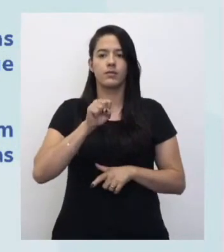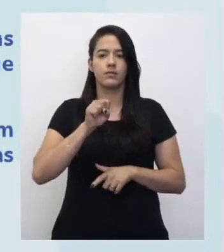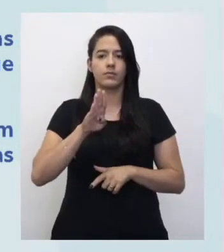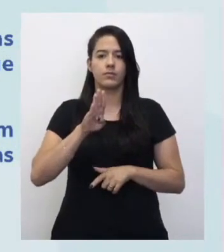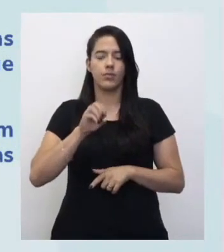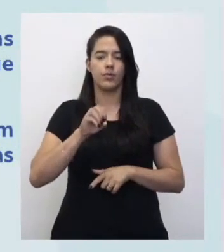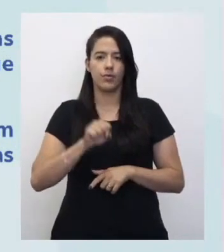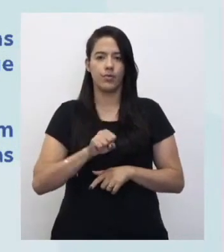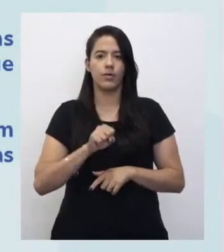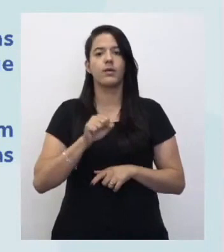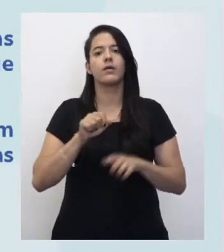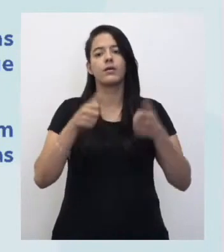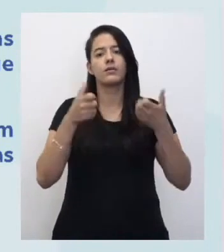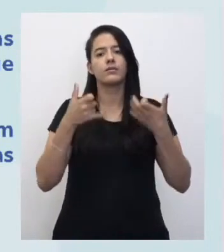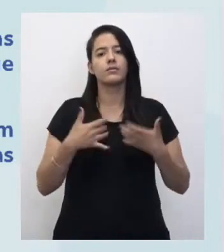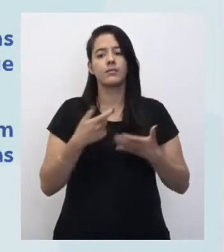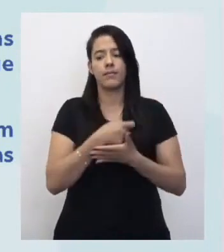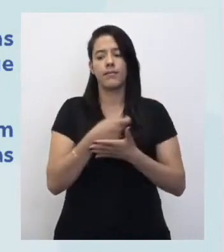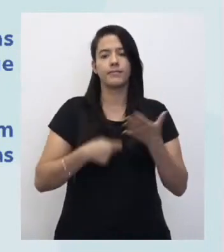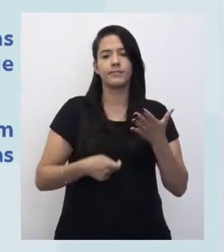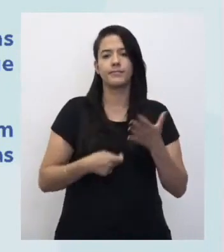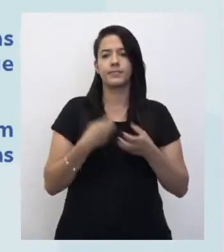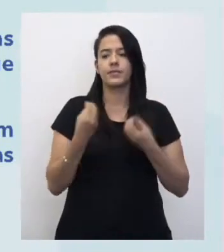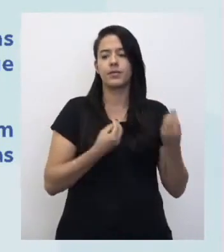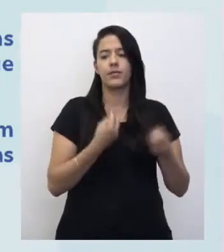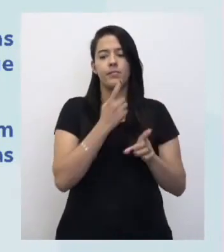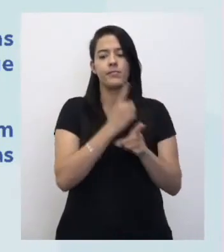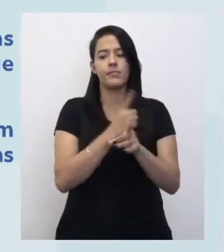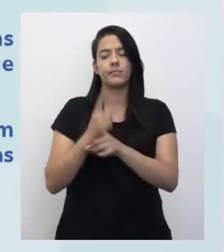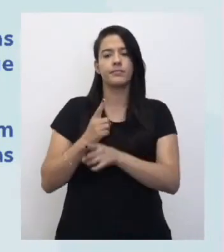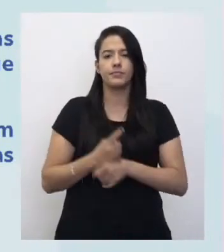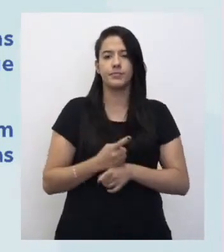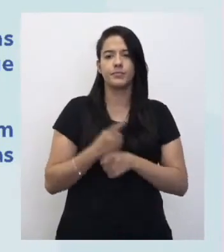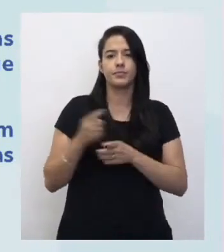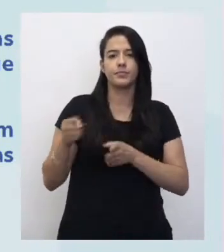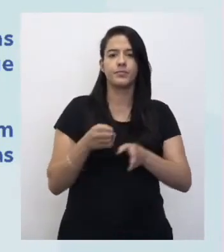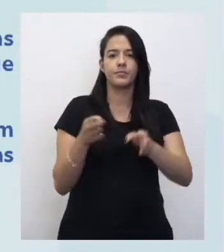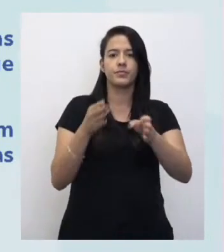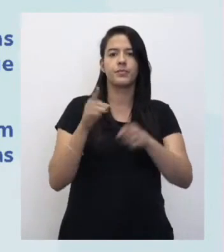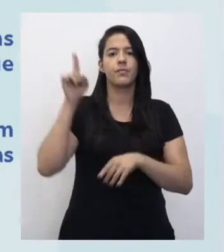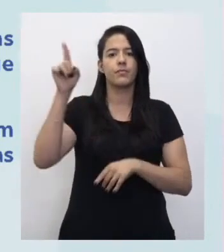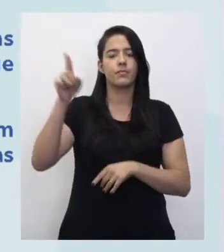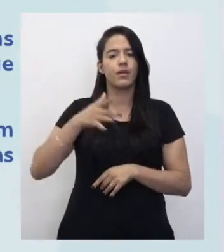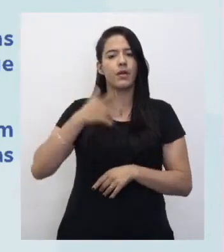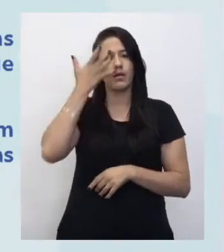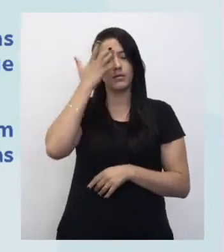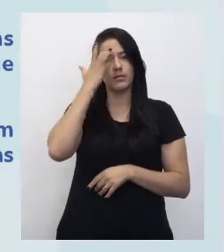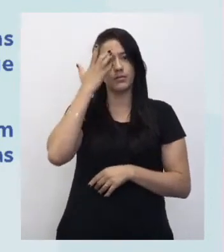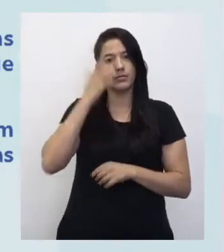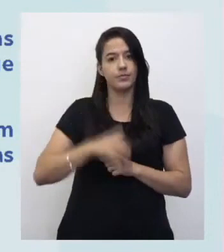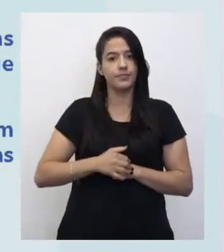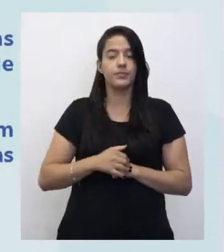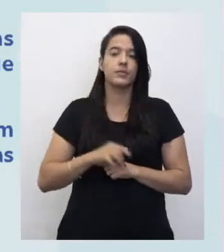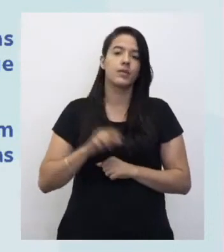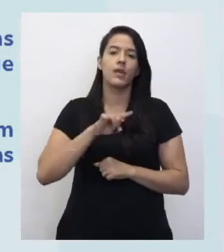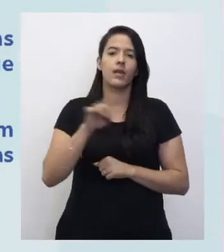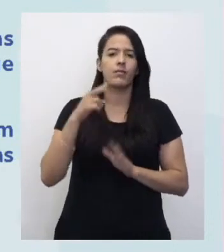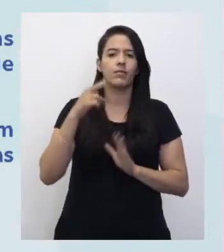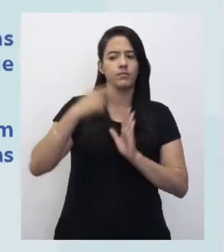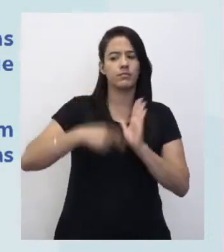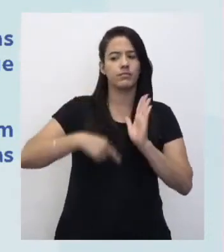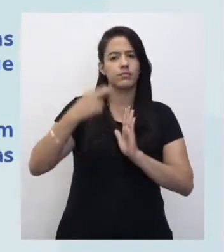das especiarias antes da descoberta do caminho marítimo para a Índia. Com base na leitura,